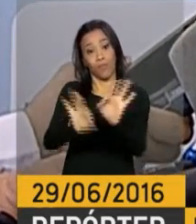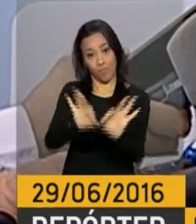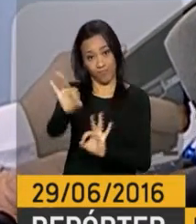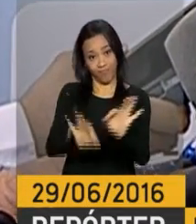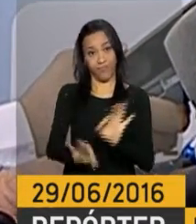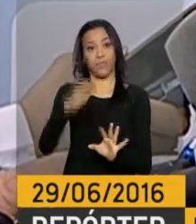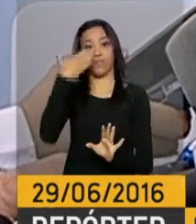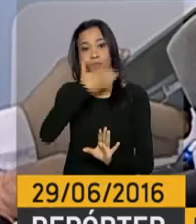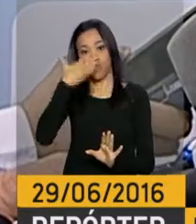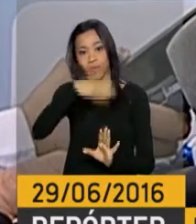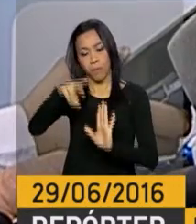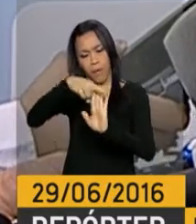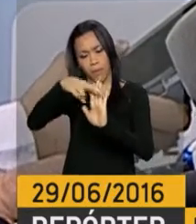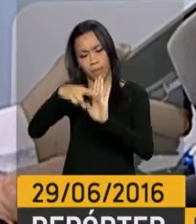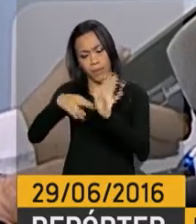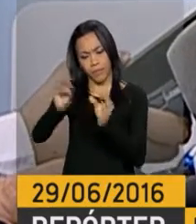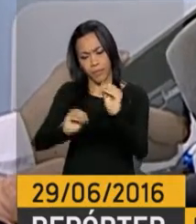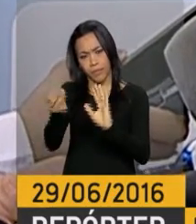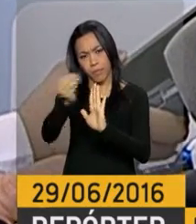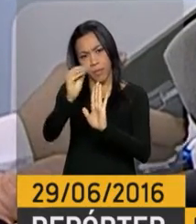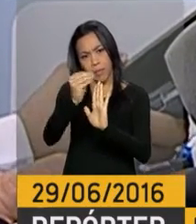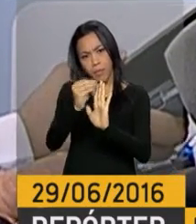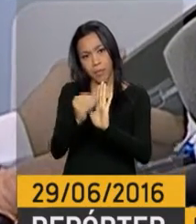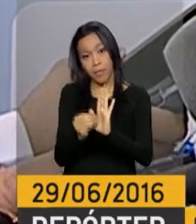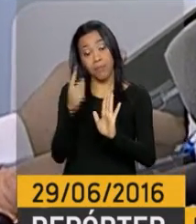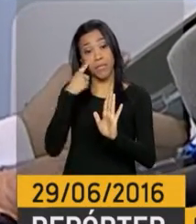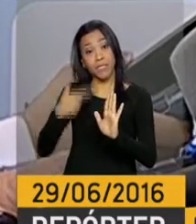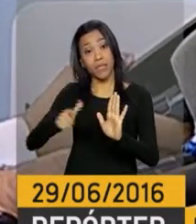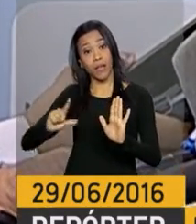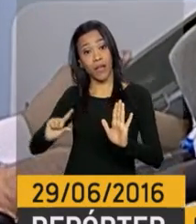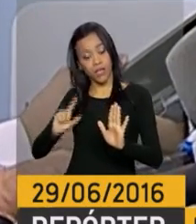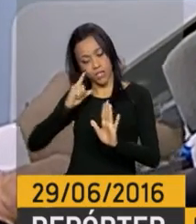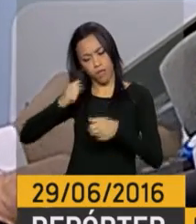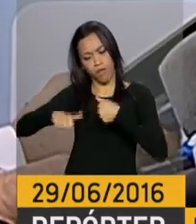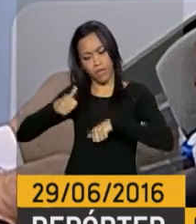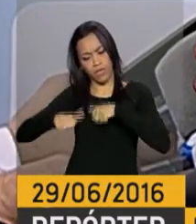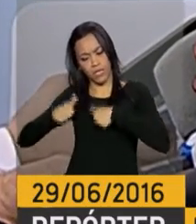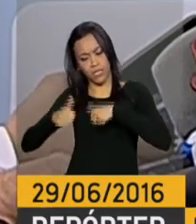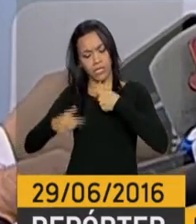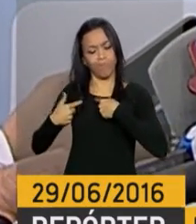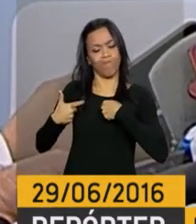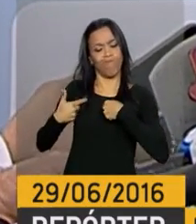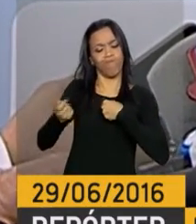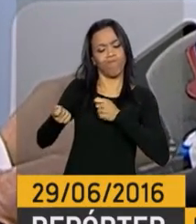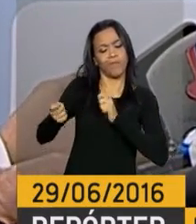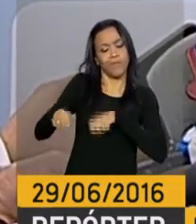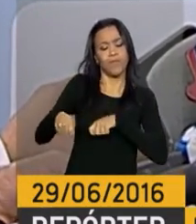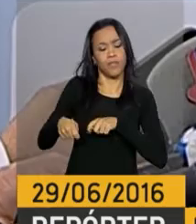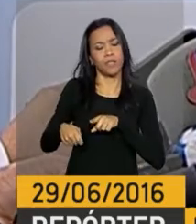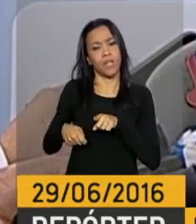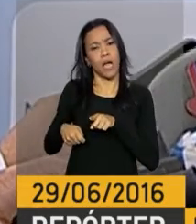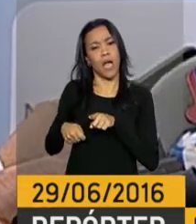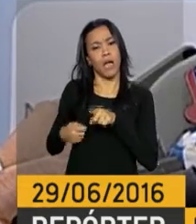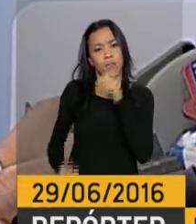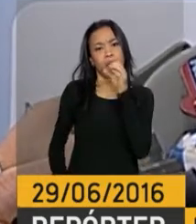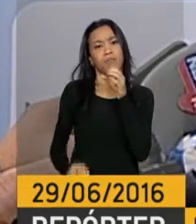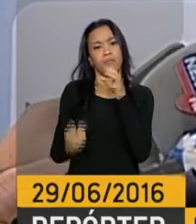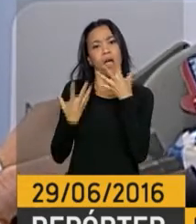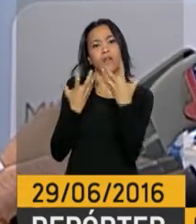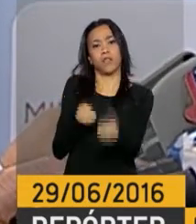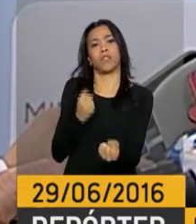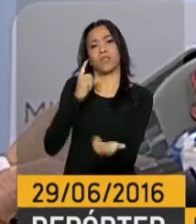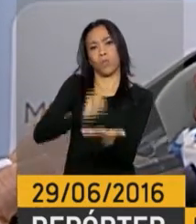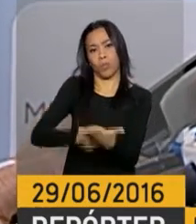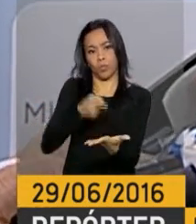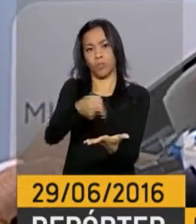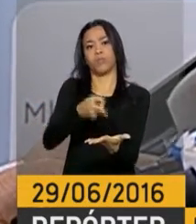haja, previamente, uma avaliação da indústria de alimentação de que eles podem, de fato, implementar essa redução